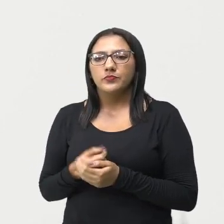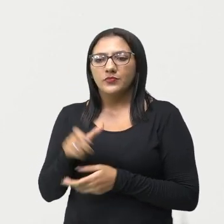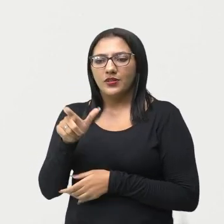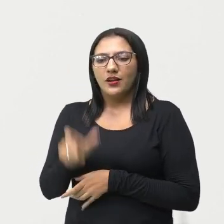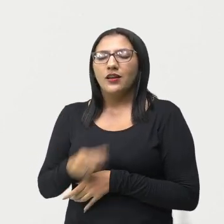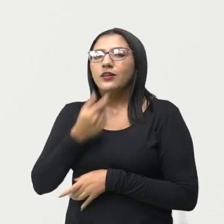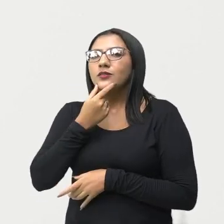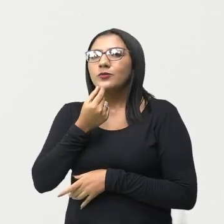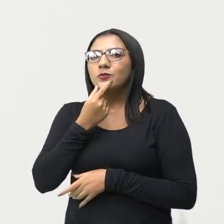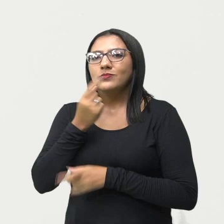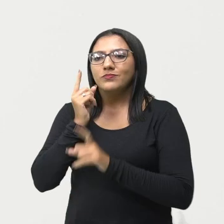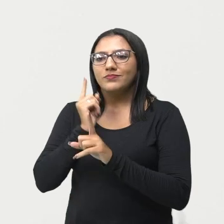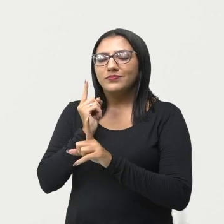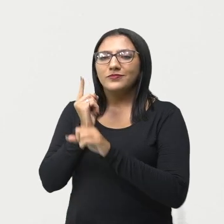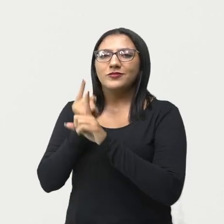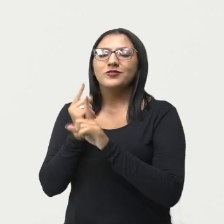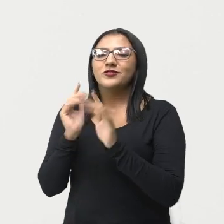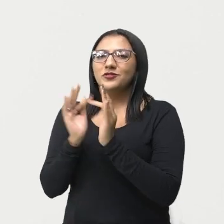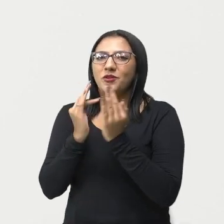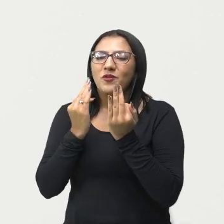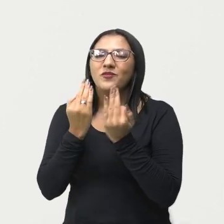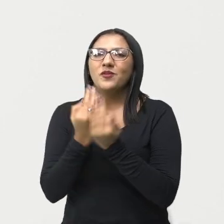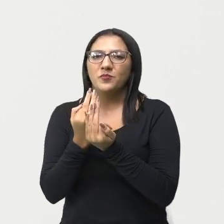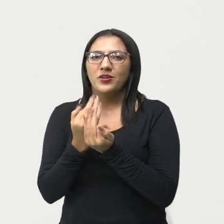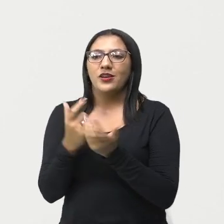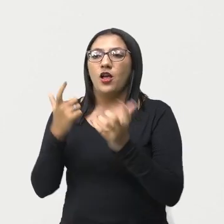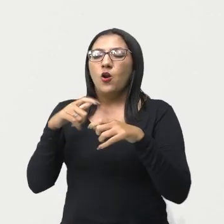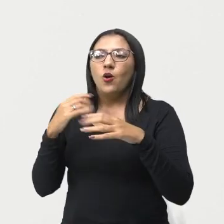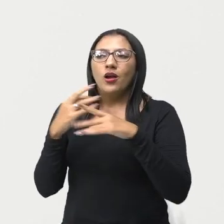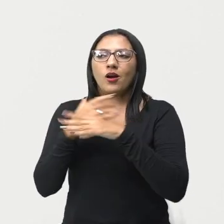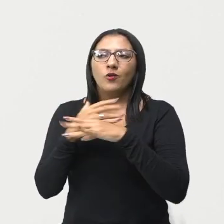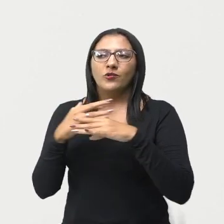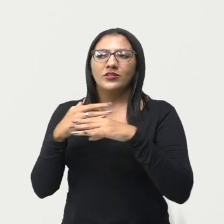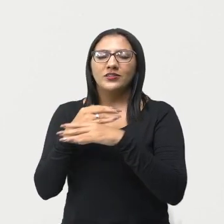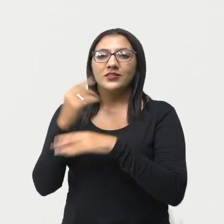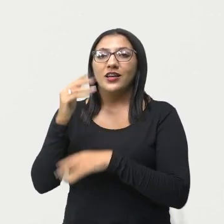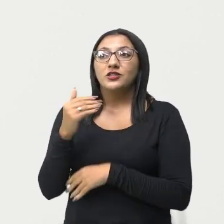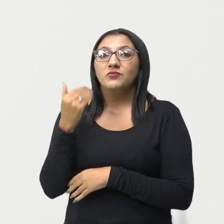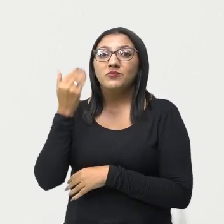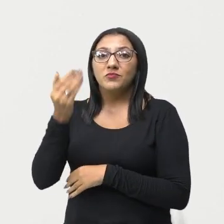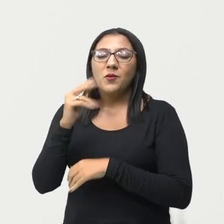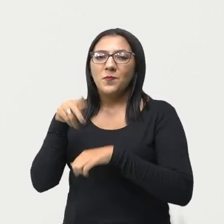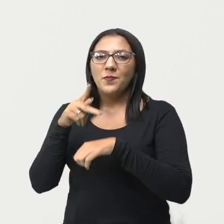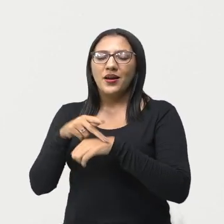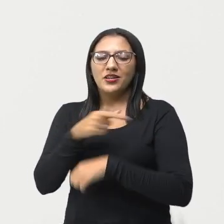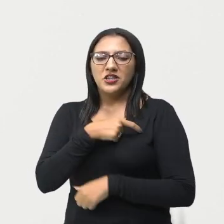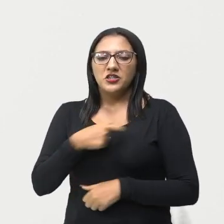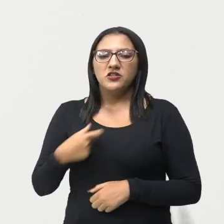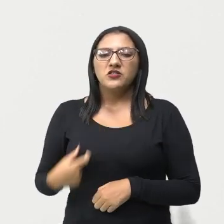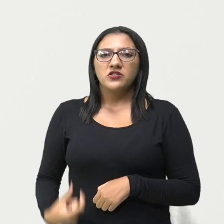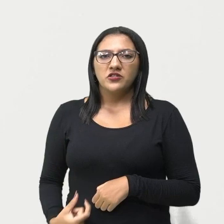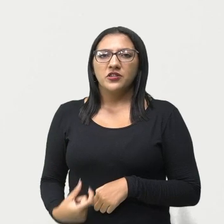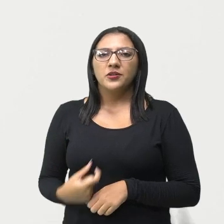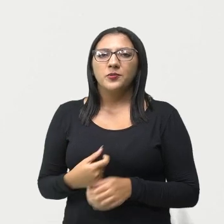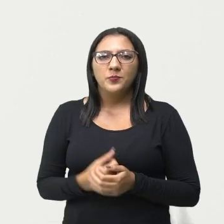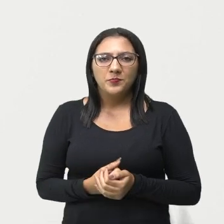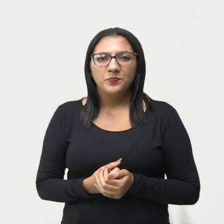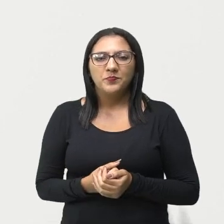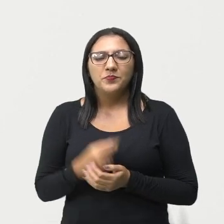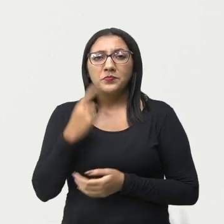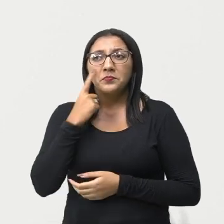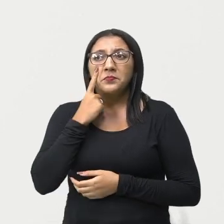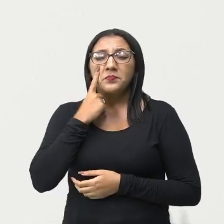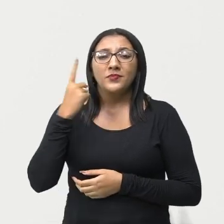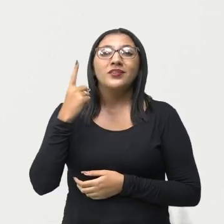Jinwen reencontrou a família na cidade de Zhaotong, em Yunnan, na China. Então, observem que aqui,